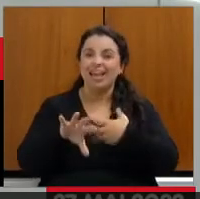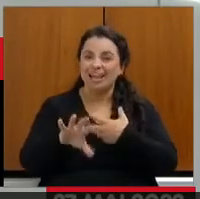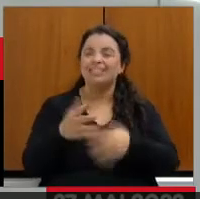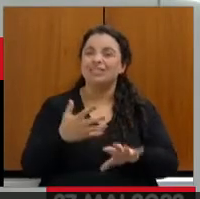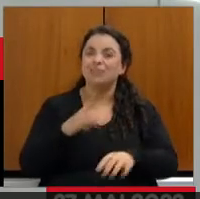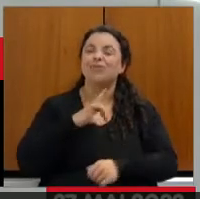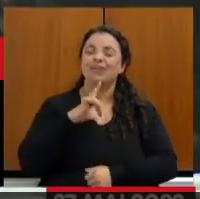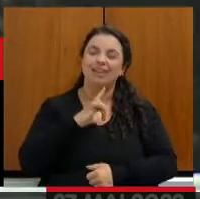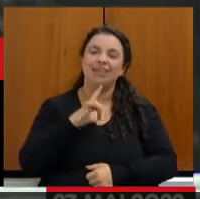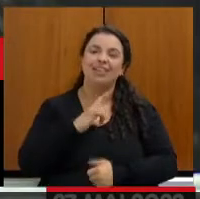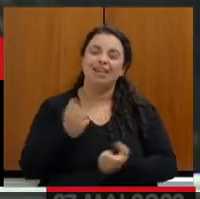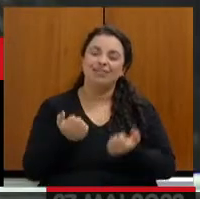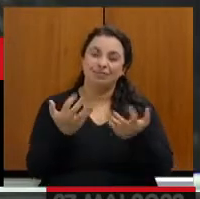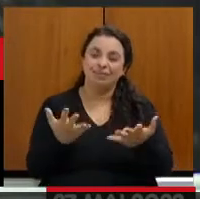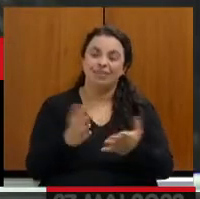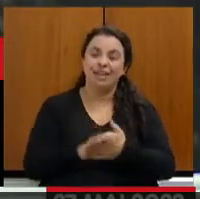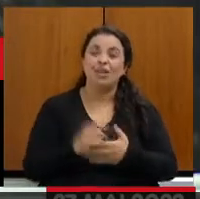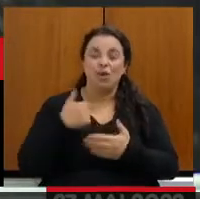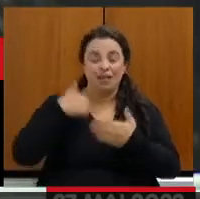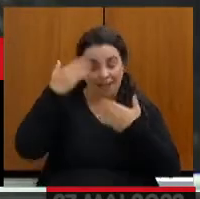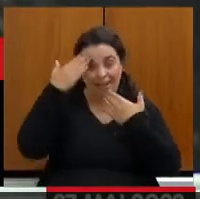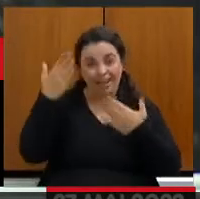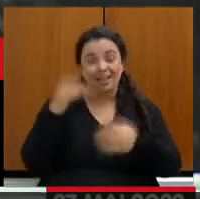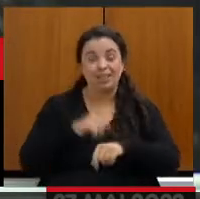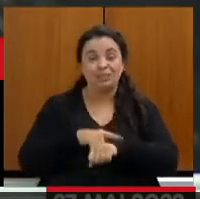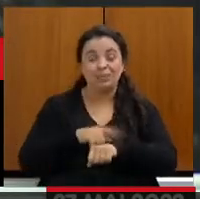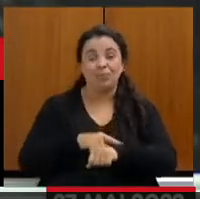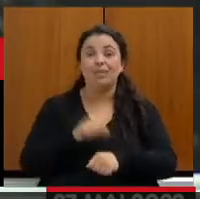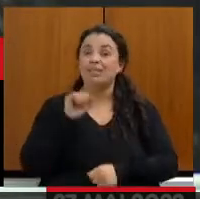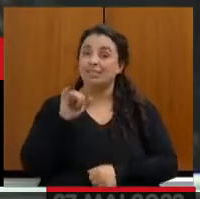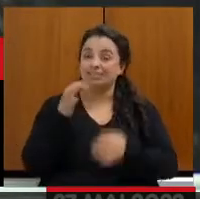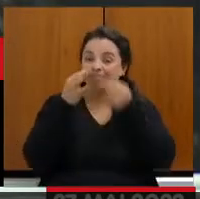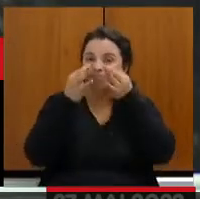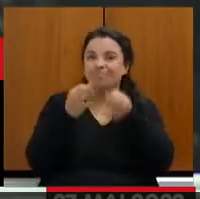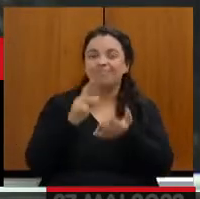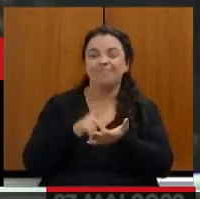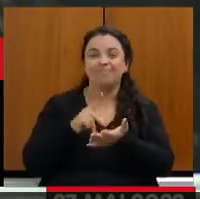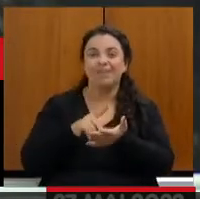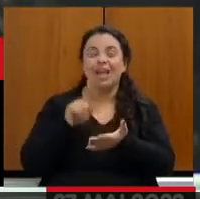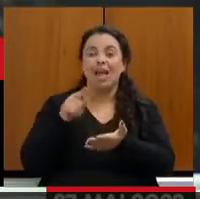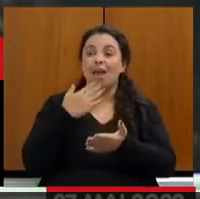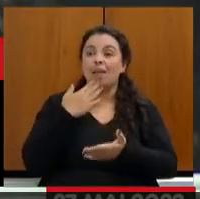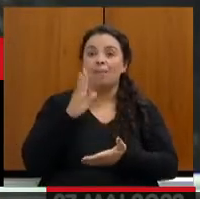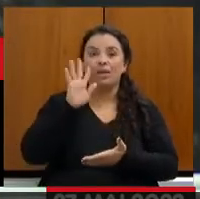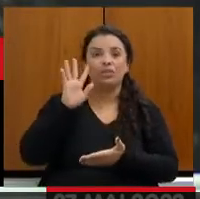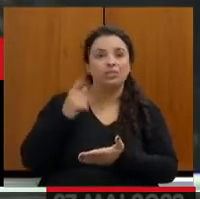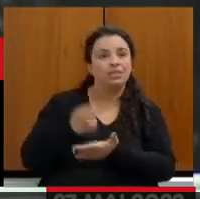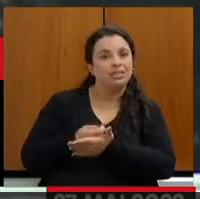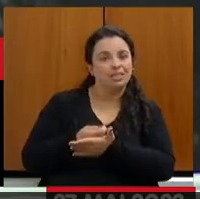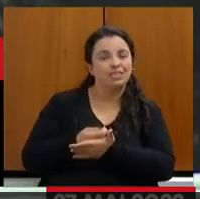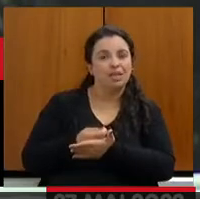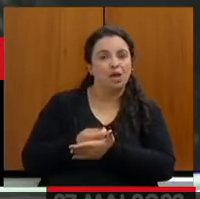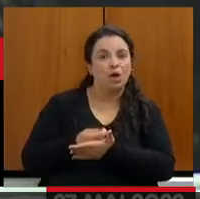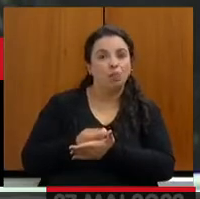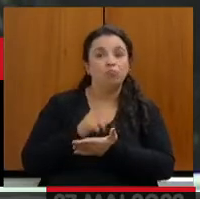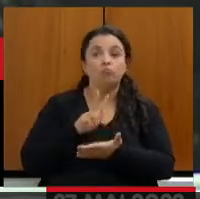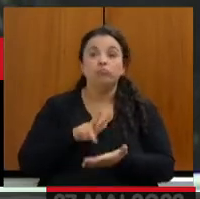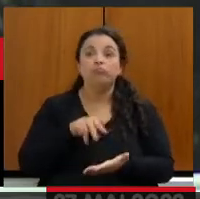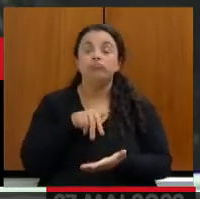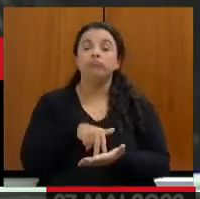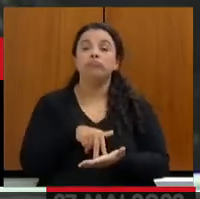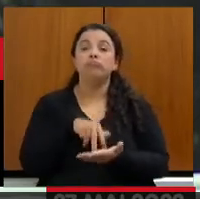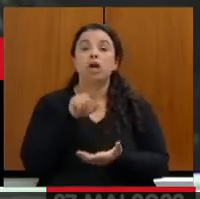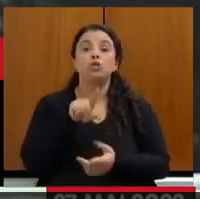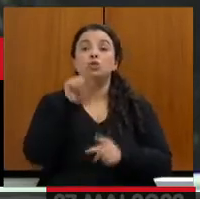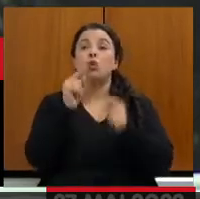está sendo oferecida a escuta quando ela é verdadeira ela pede decisão tomada de posição